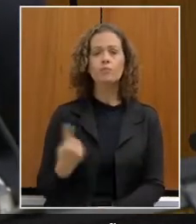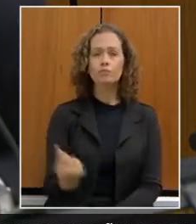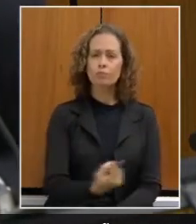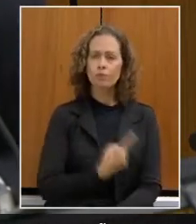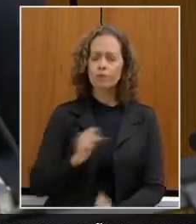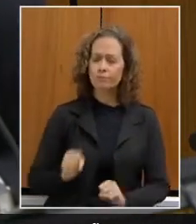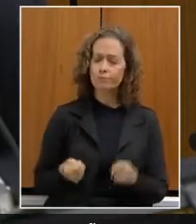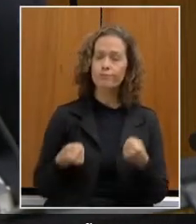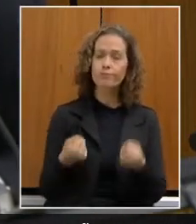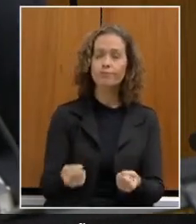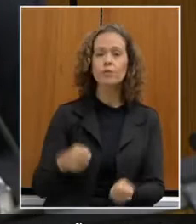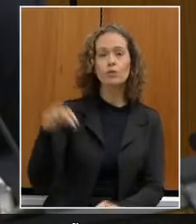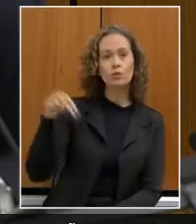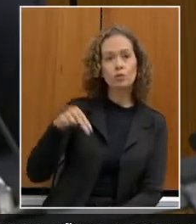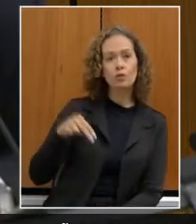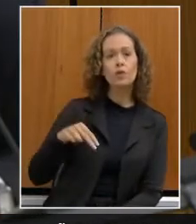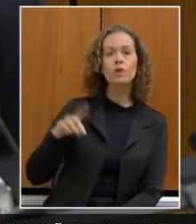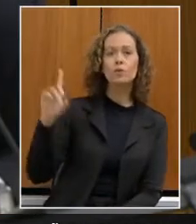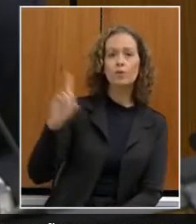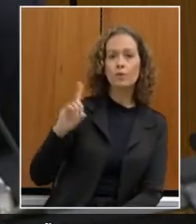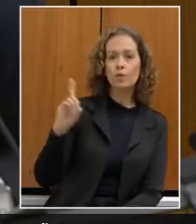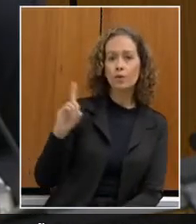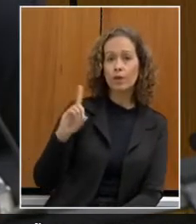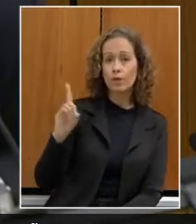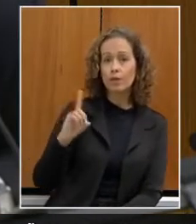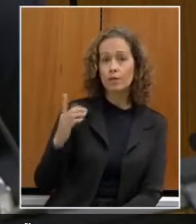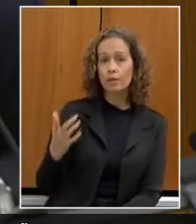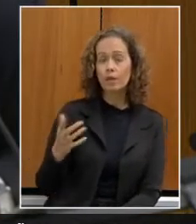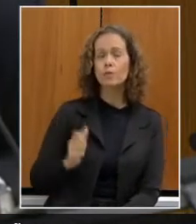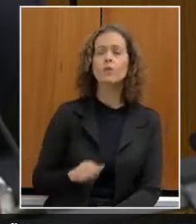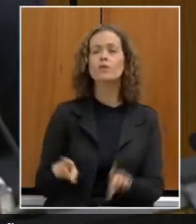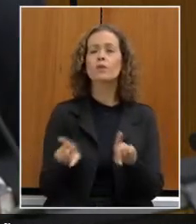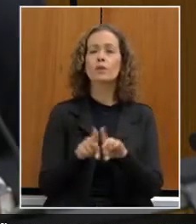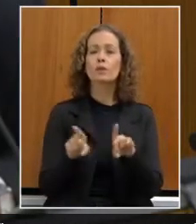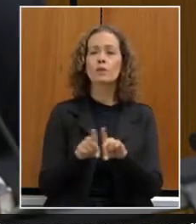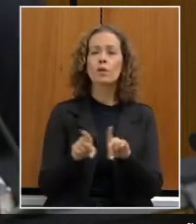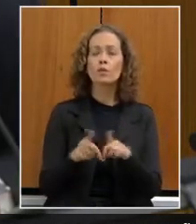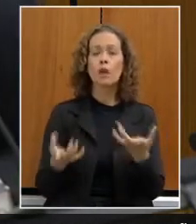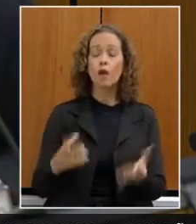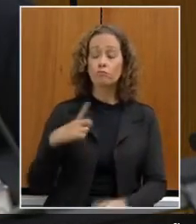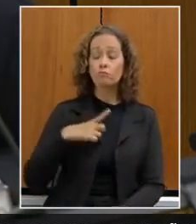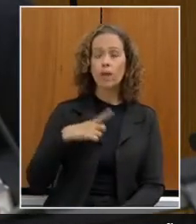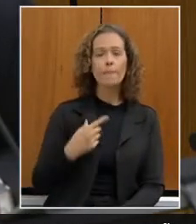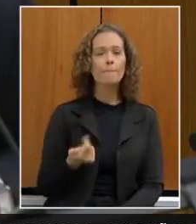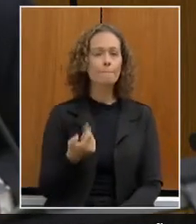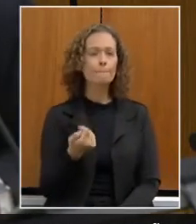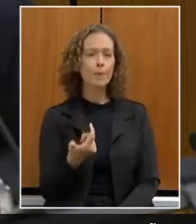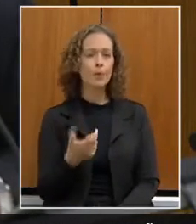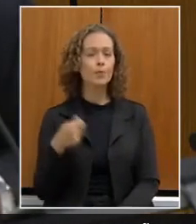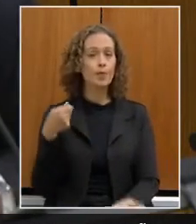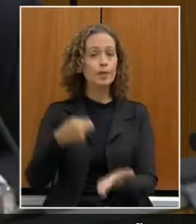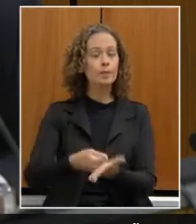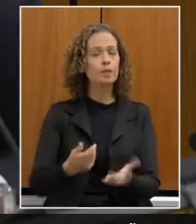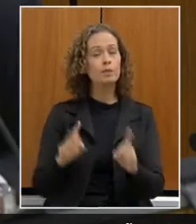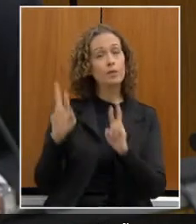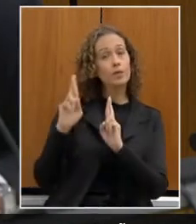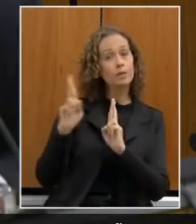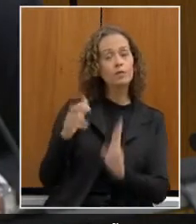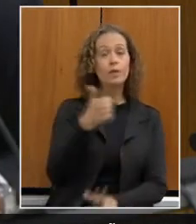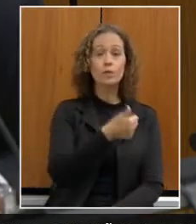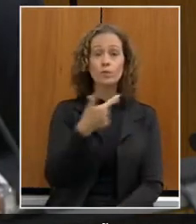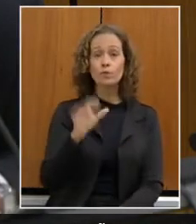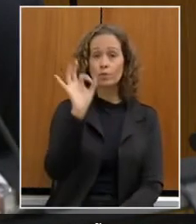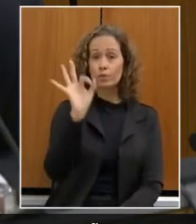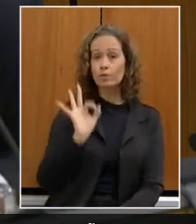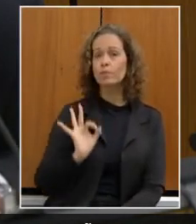novembro, dezembro, o prazo entre empenhar, liquidar e pagar sobra um pouco de restos a pagar. Mas a expectativa é que os 12% que